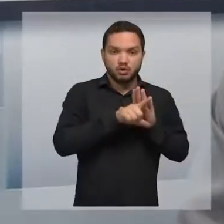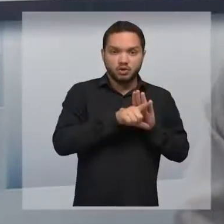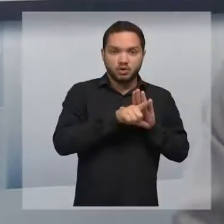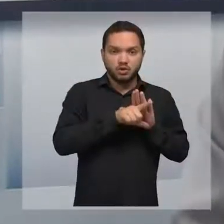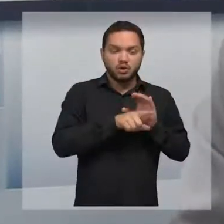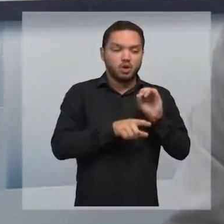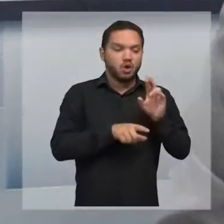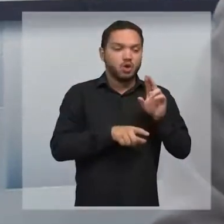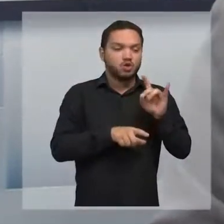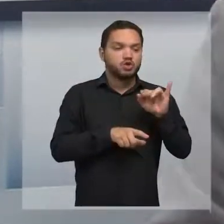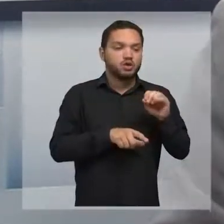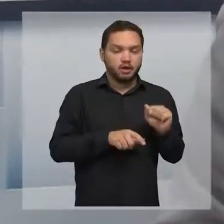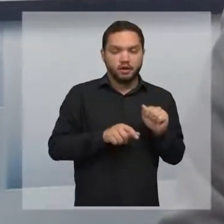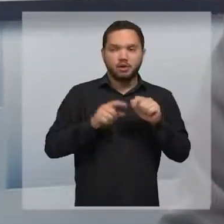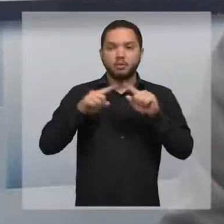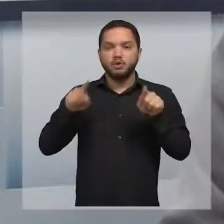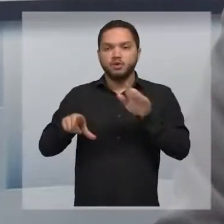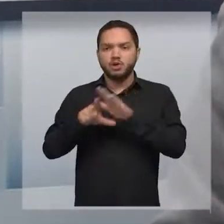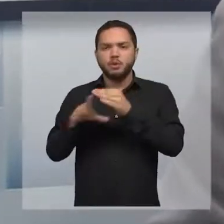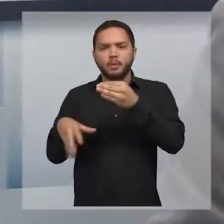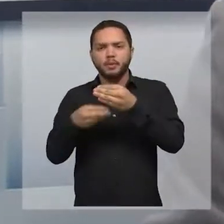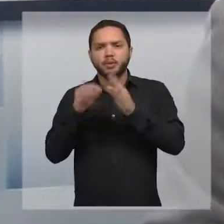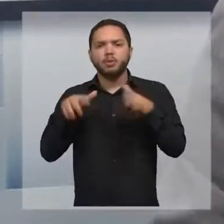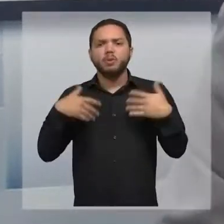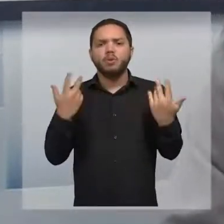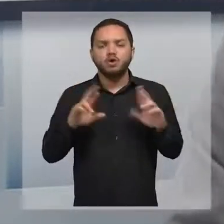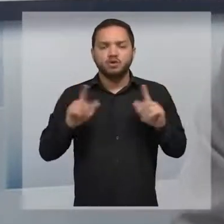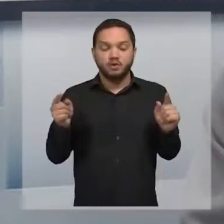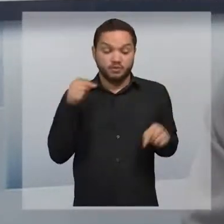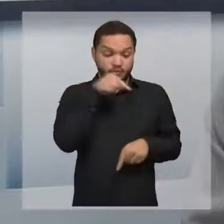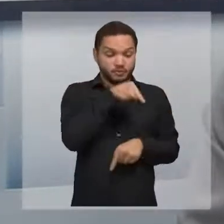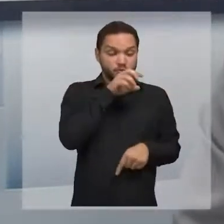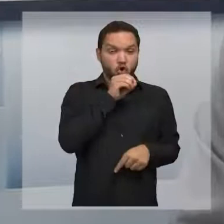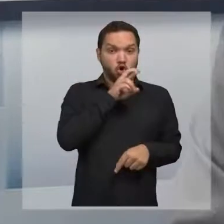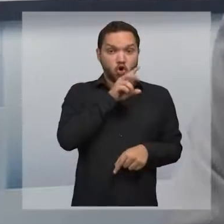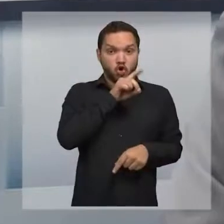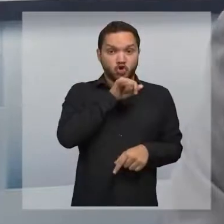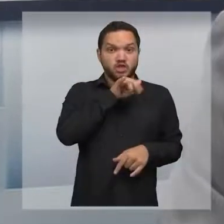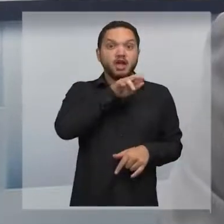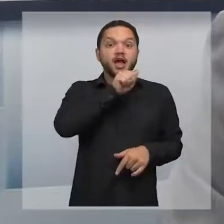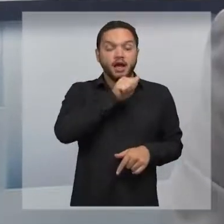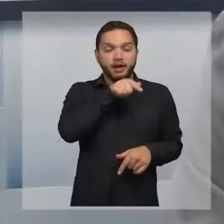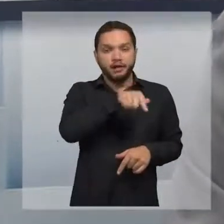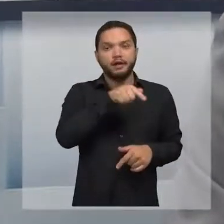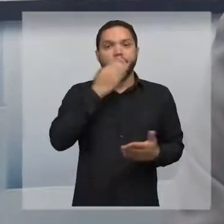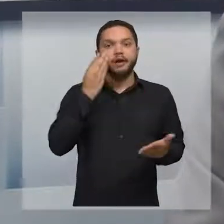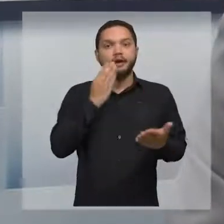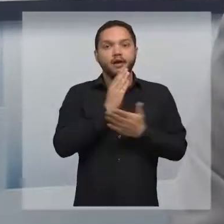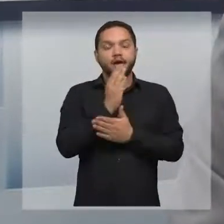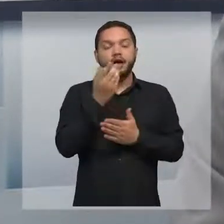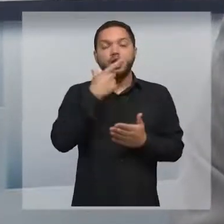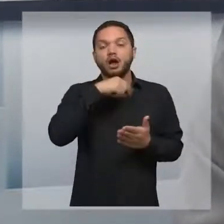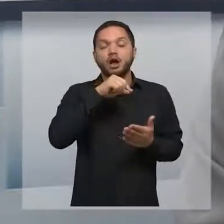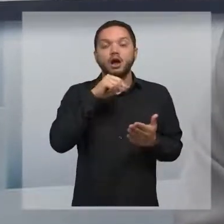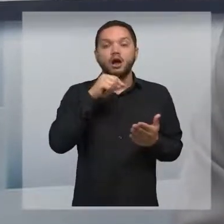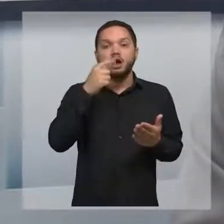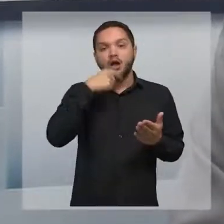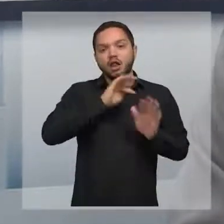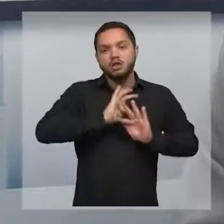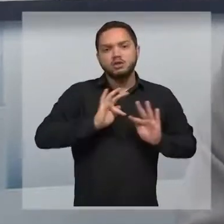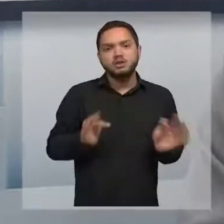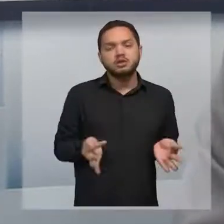lei ordinária de um projeto de lei complementar? Uma lei ordinária, em geral, ela é aprovada por um